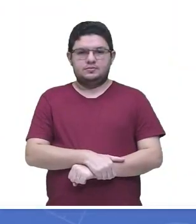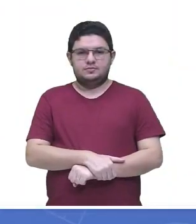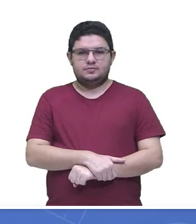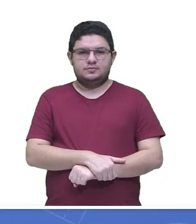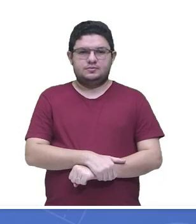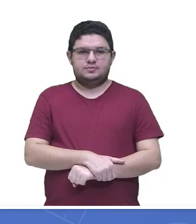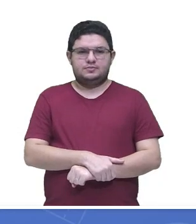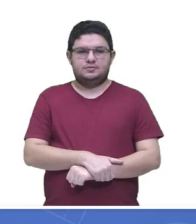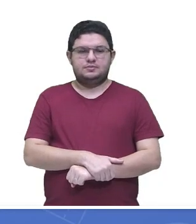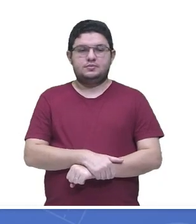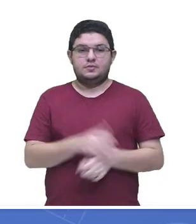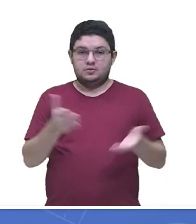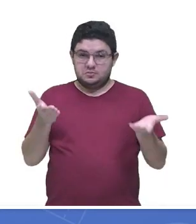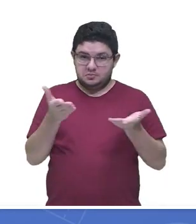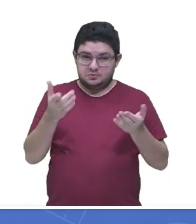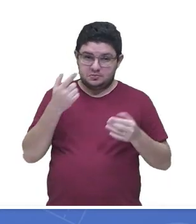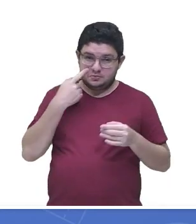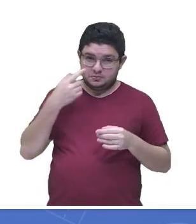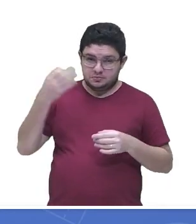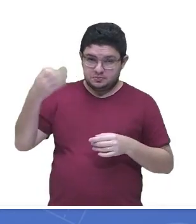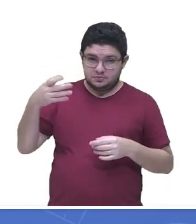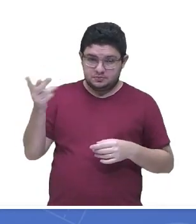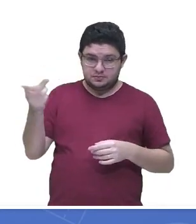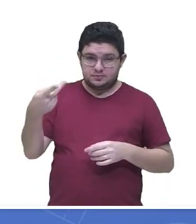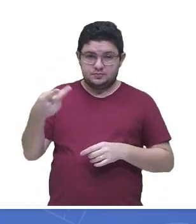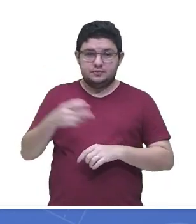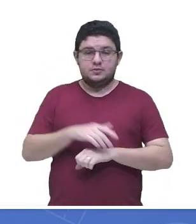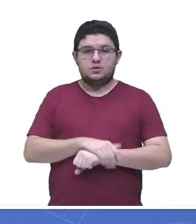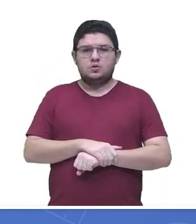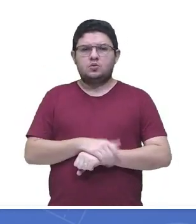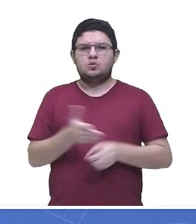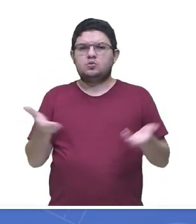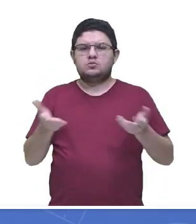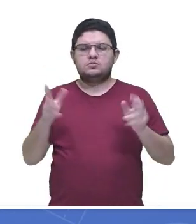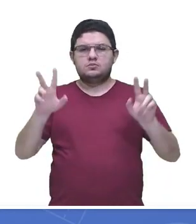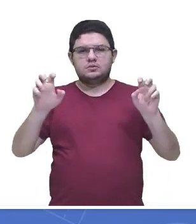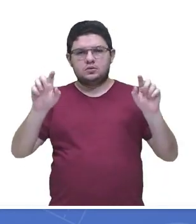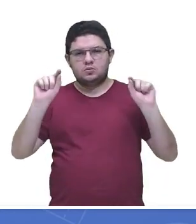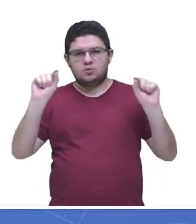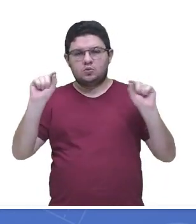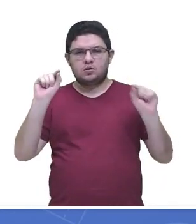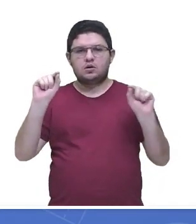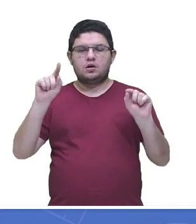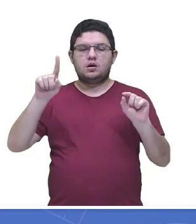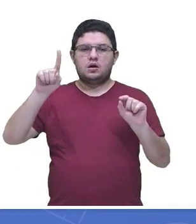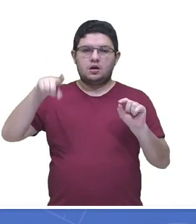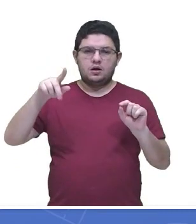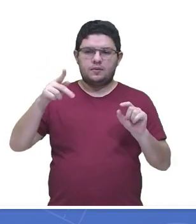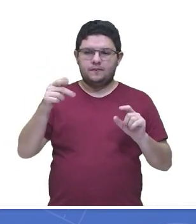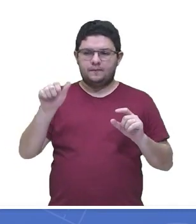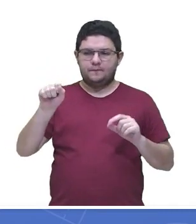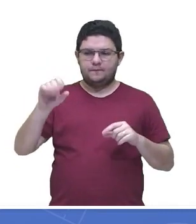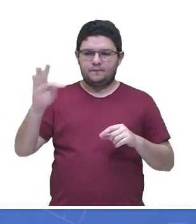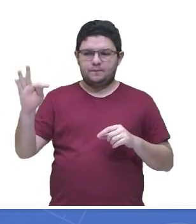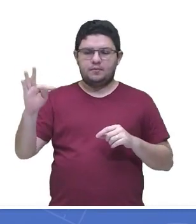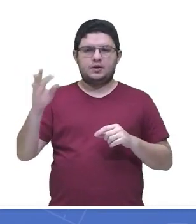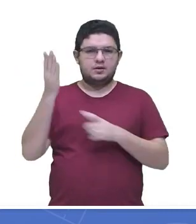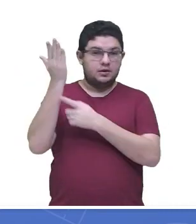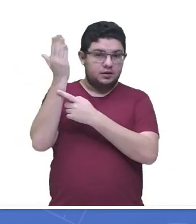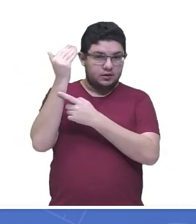Vamos então para a correção. O assunto da aula de hoje é o past continuous, que é o passado